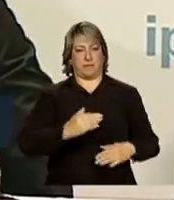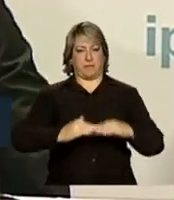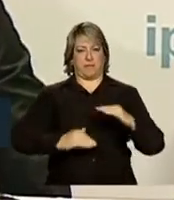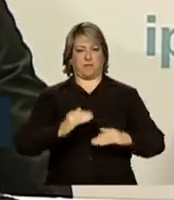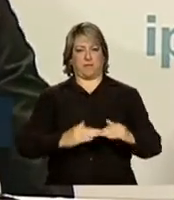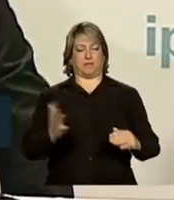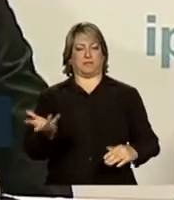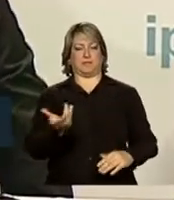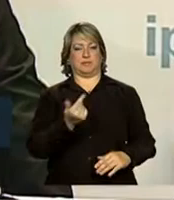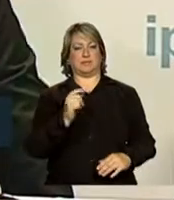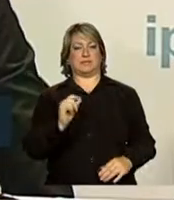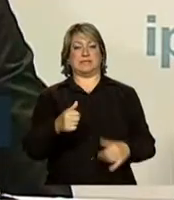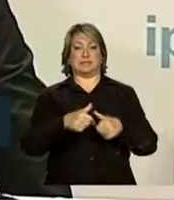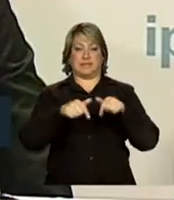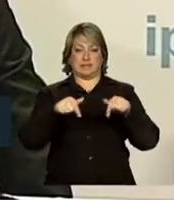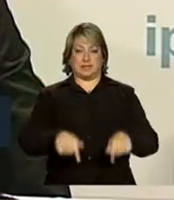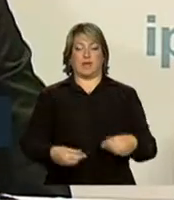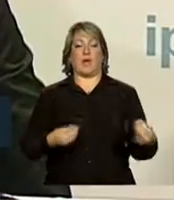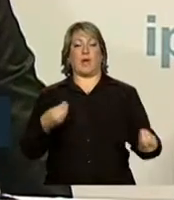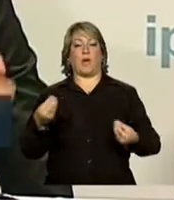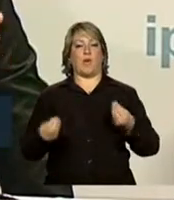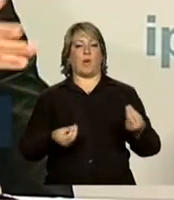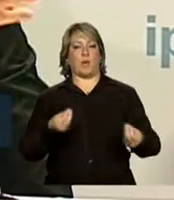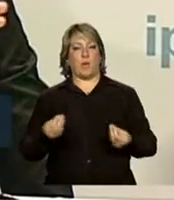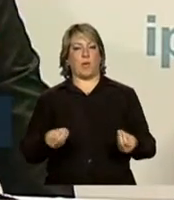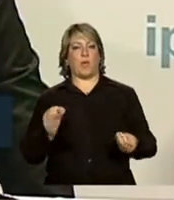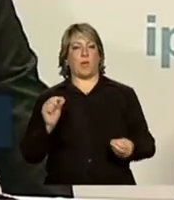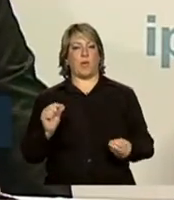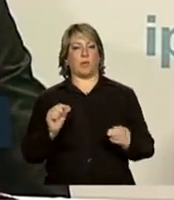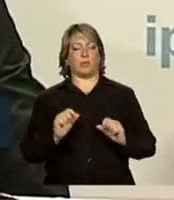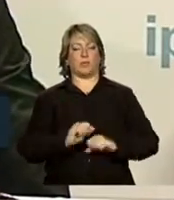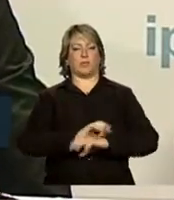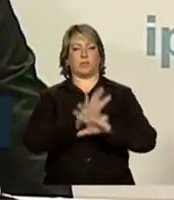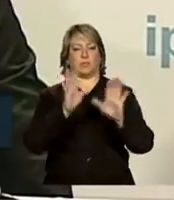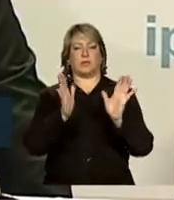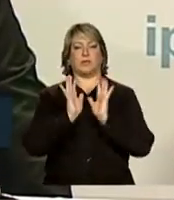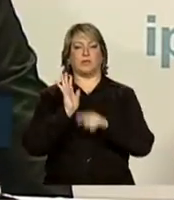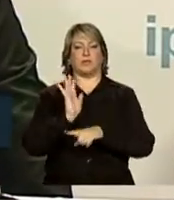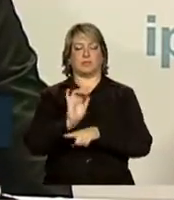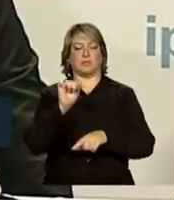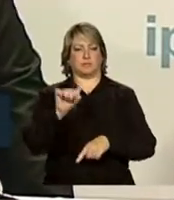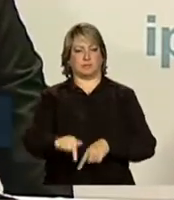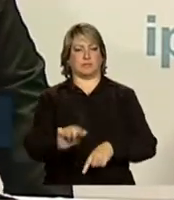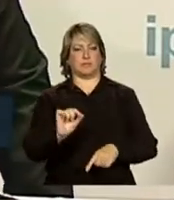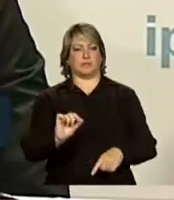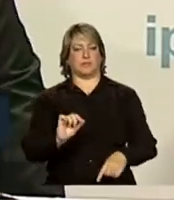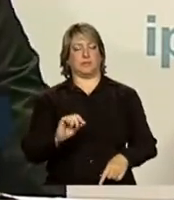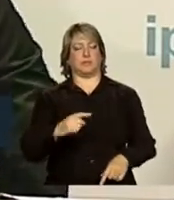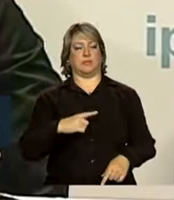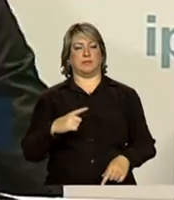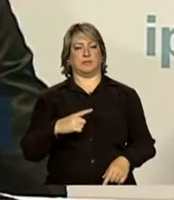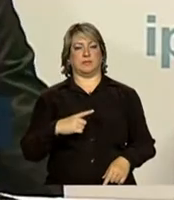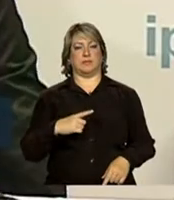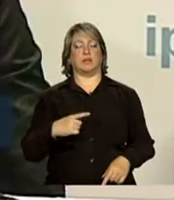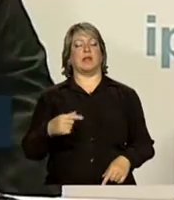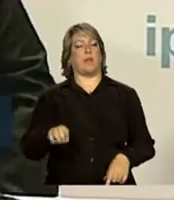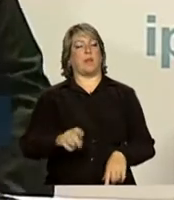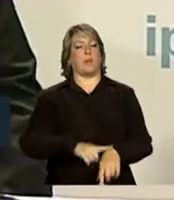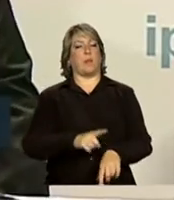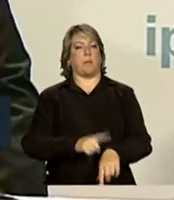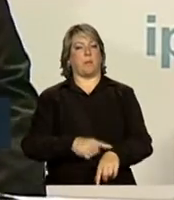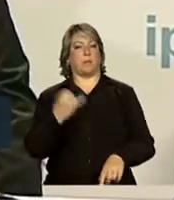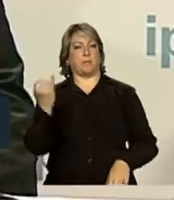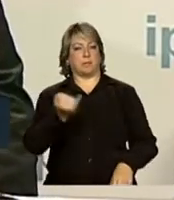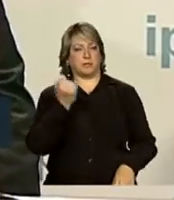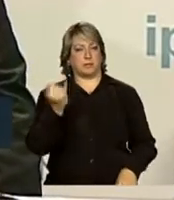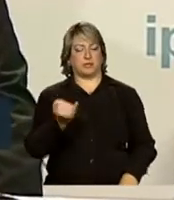momento, estar aqui como o sol do meio-dia aqui no Planalto Central. Acho que é um momento que a gente tem